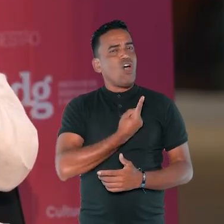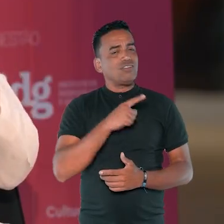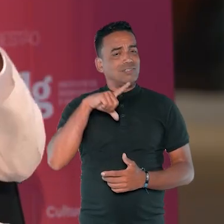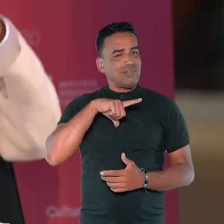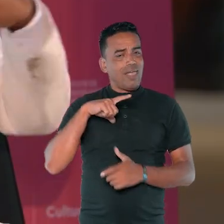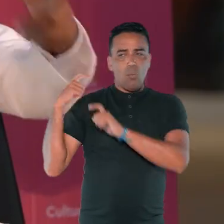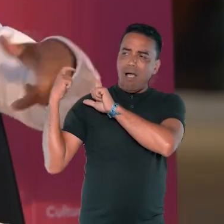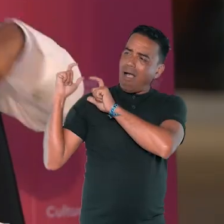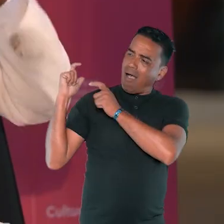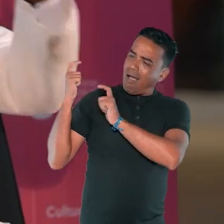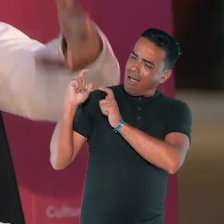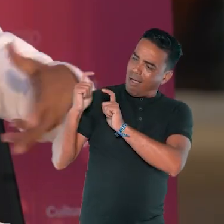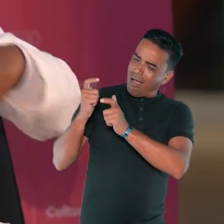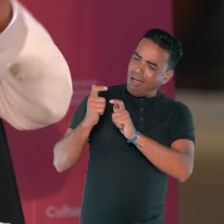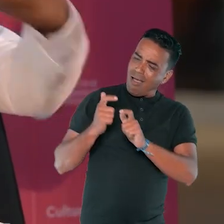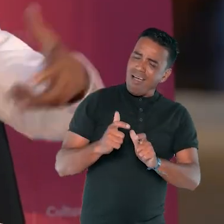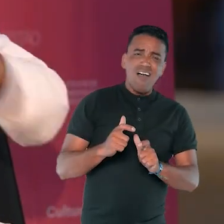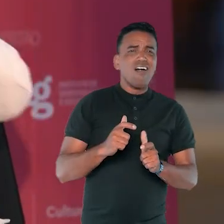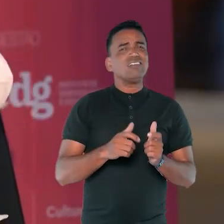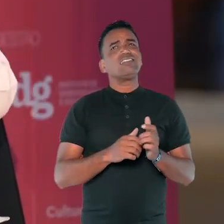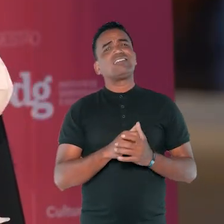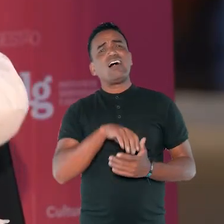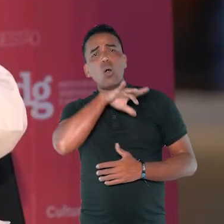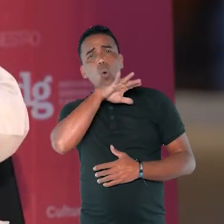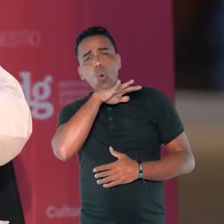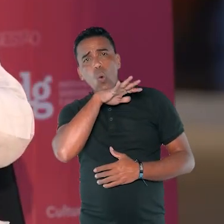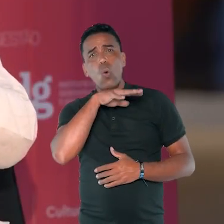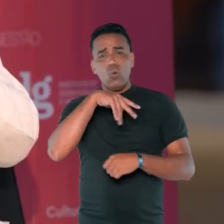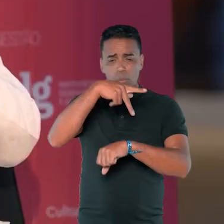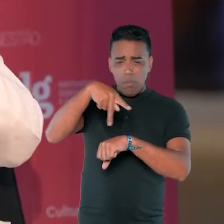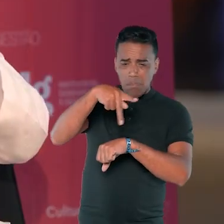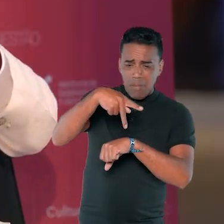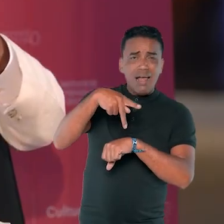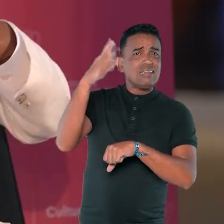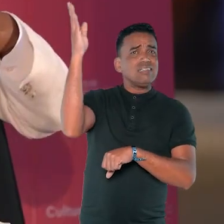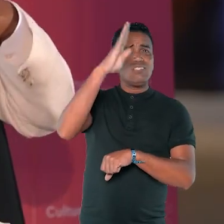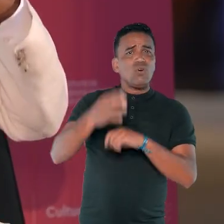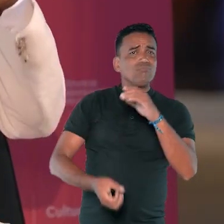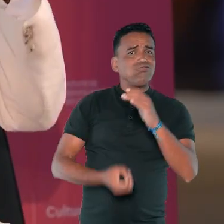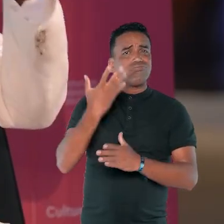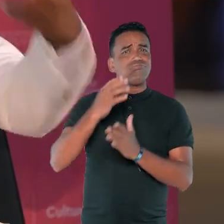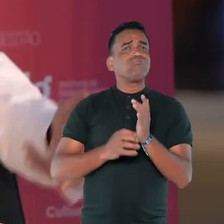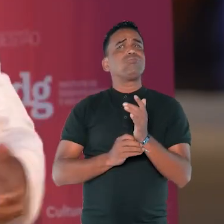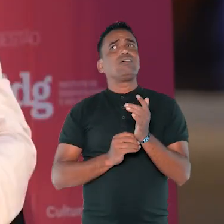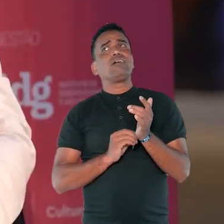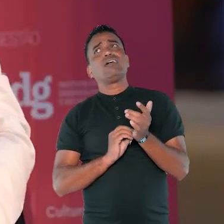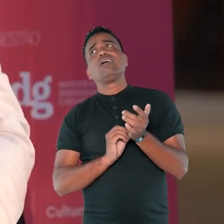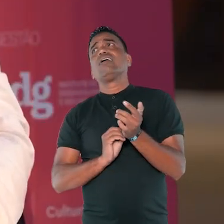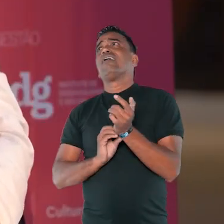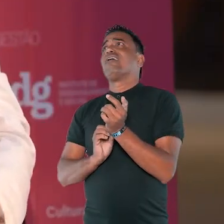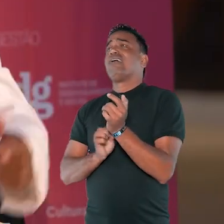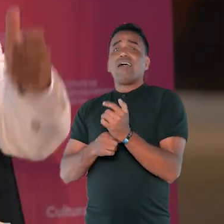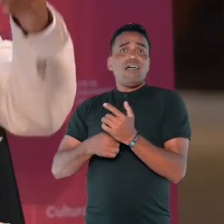herança dolorosa, assim, de como é que o país foi construído, né? Essa coisa da escravização de